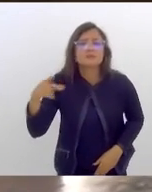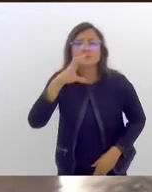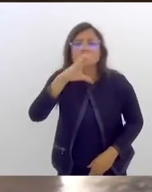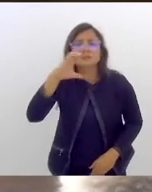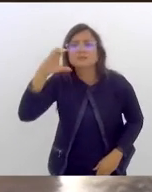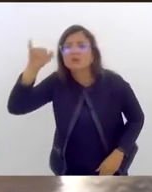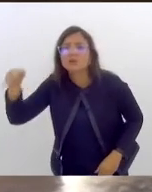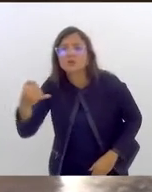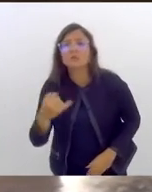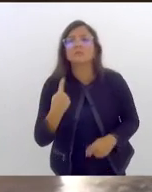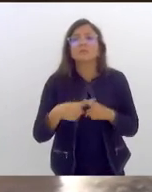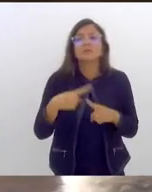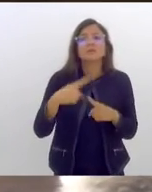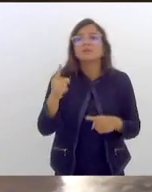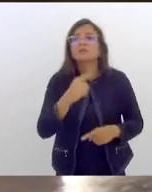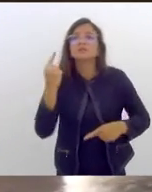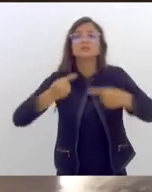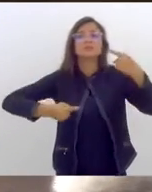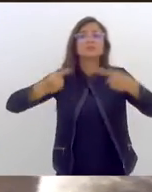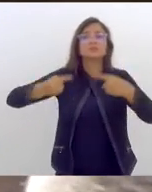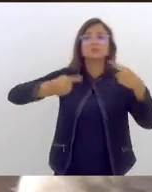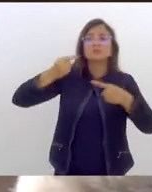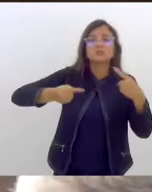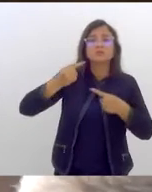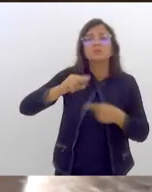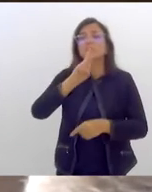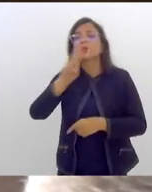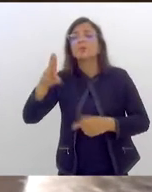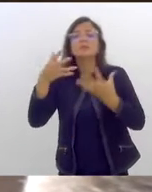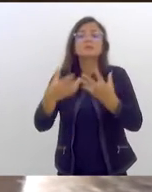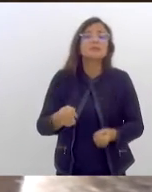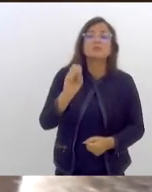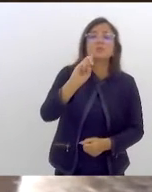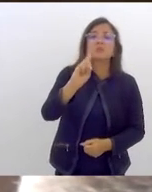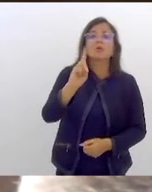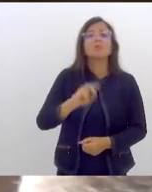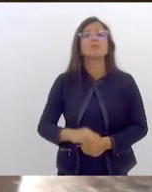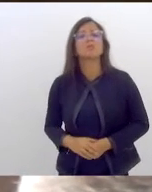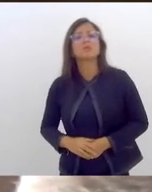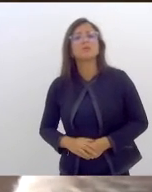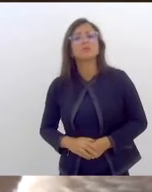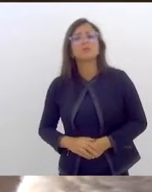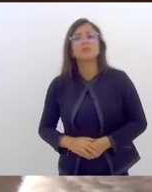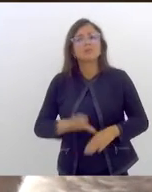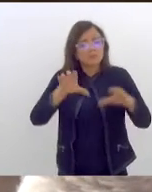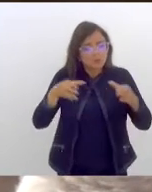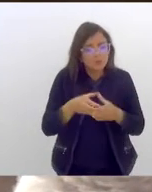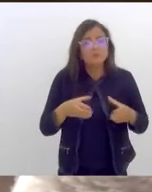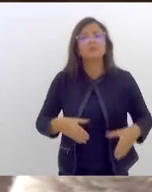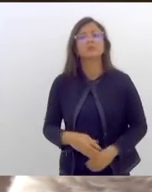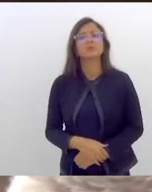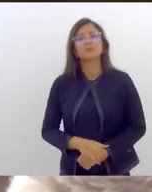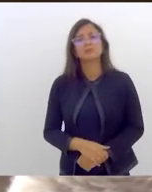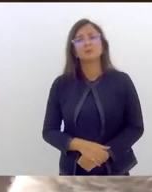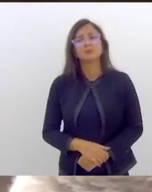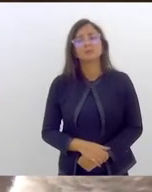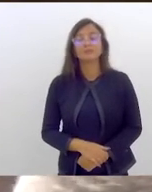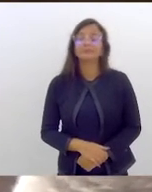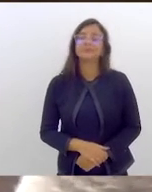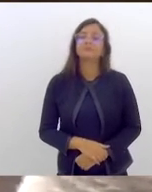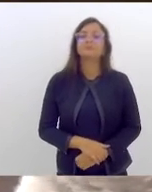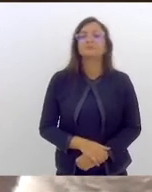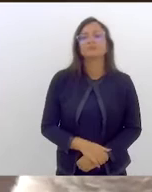para que a gente possa discutir o nome e aprovar ou não no âmbito da comissão no âmbito da comissão